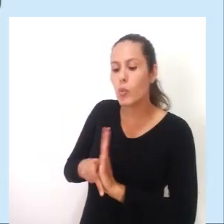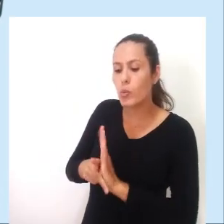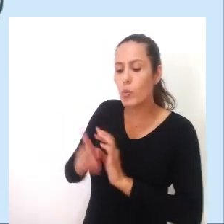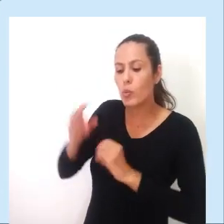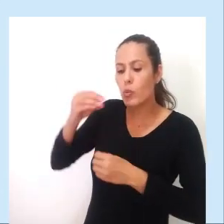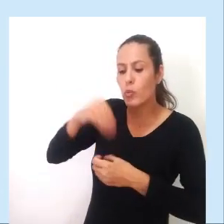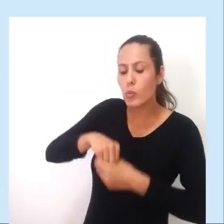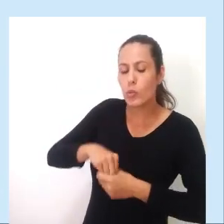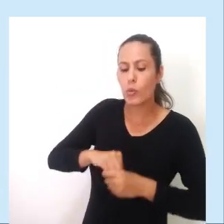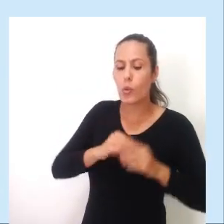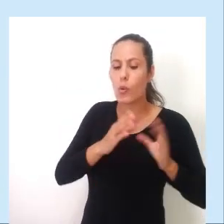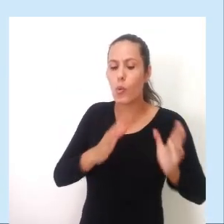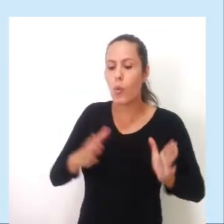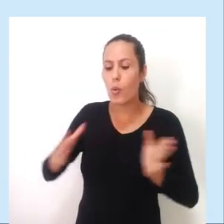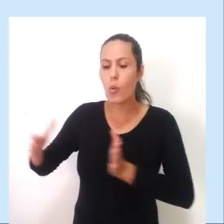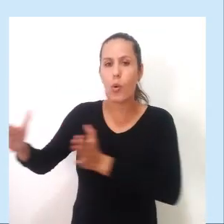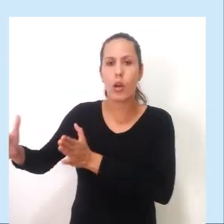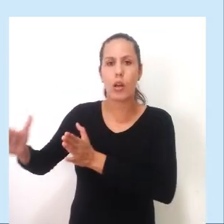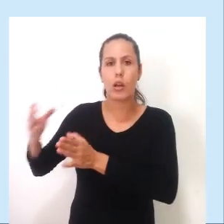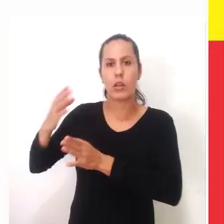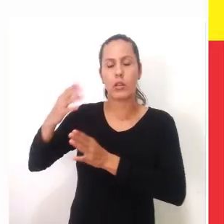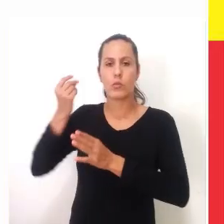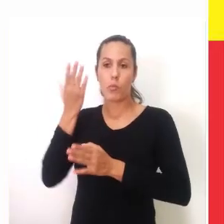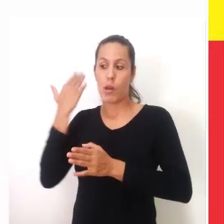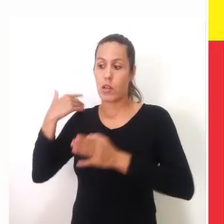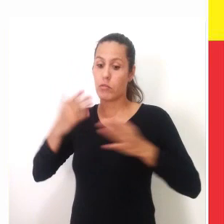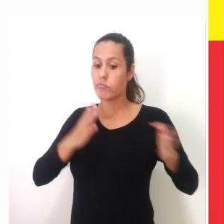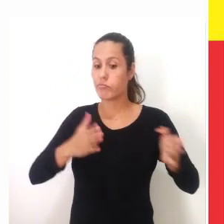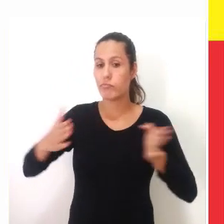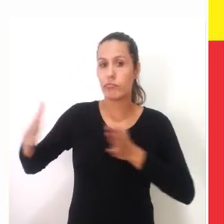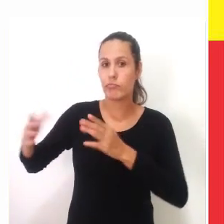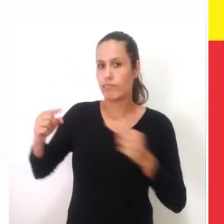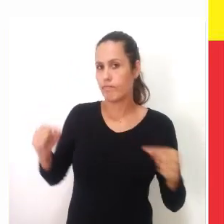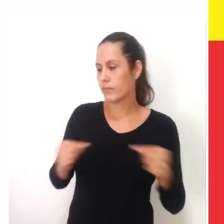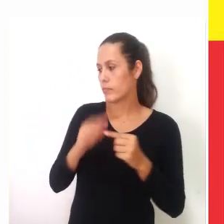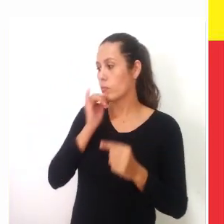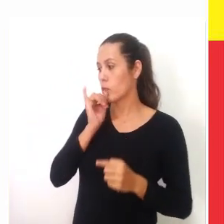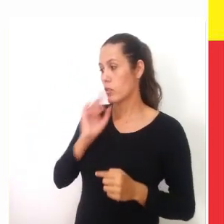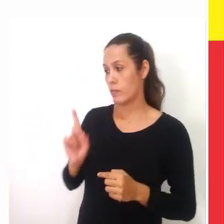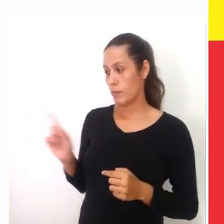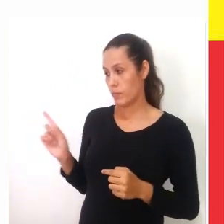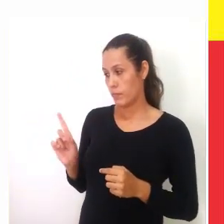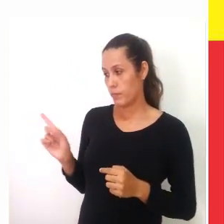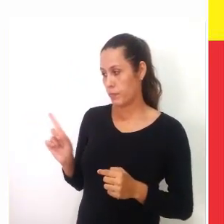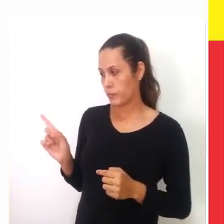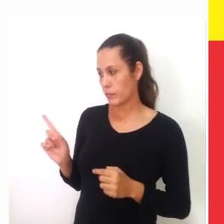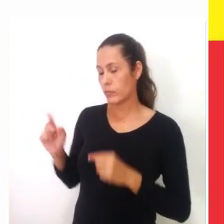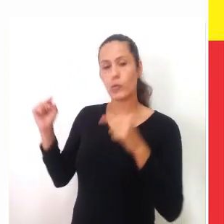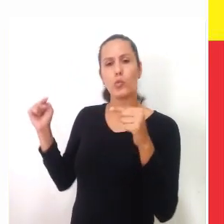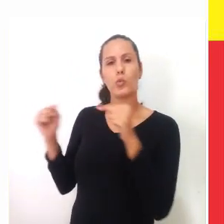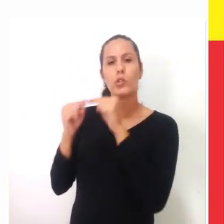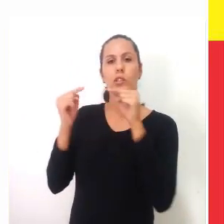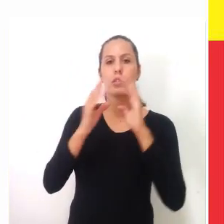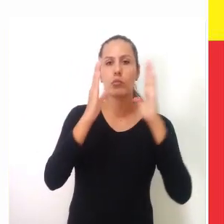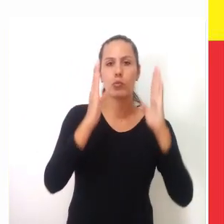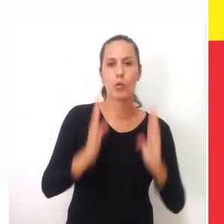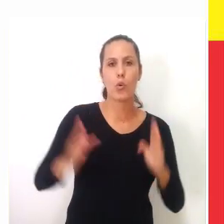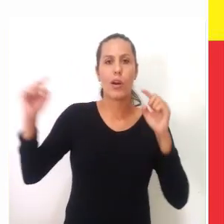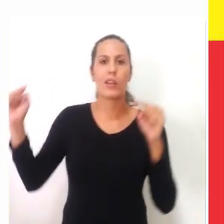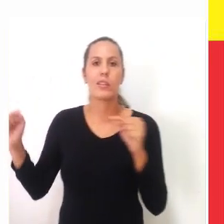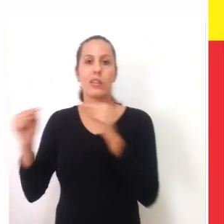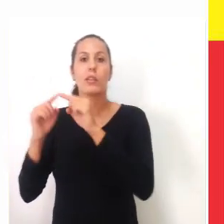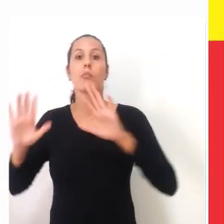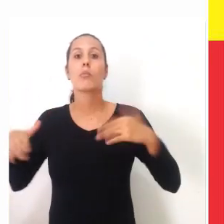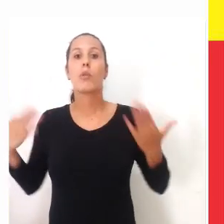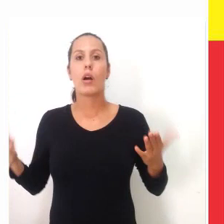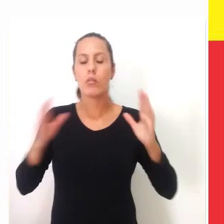pertence a determinadas eras geológicas. Quando a gente encontra um estromatólito, os paleontólogos já sabem que ele